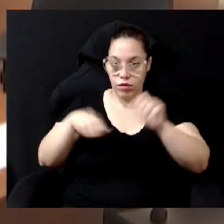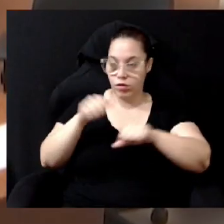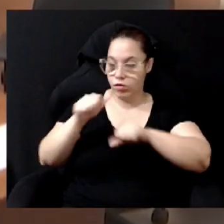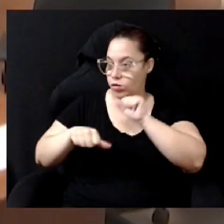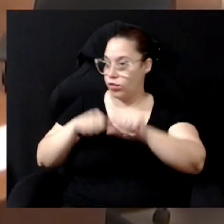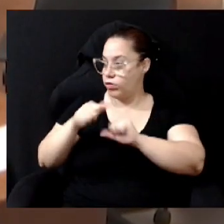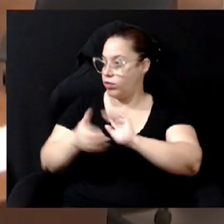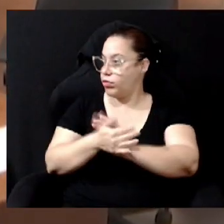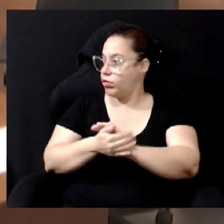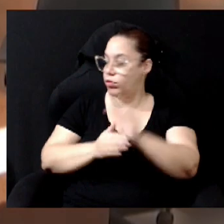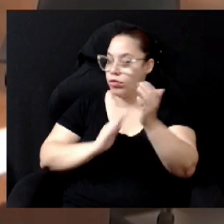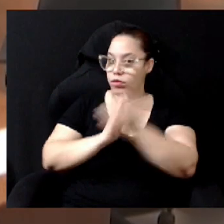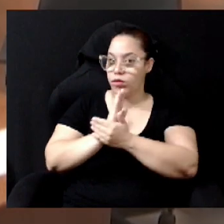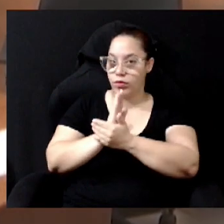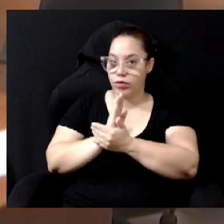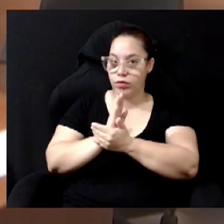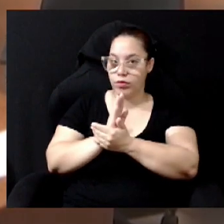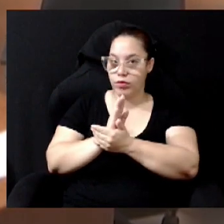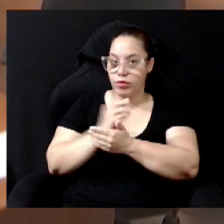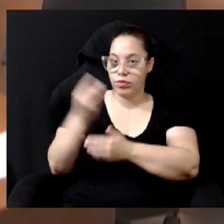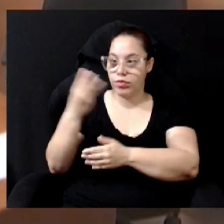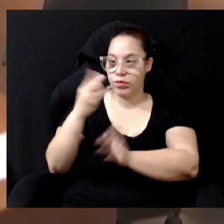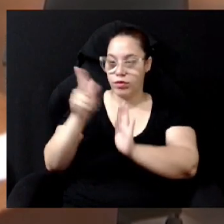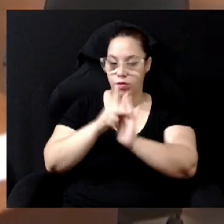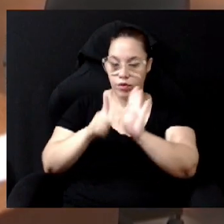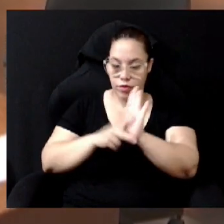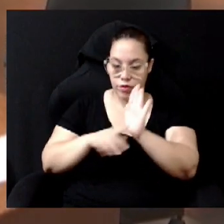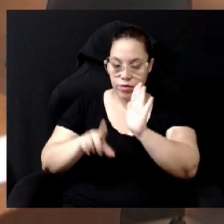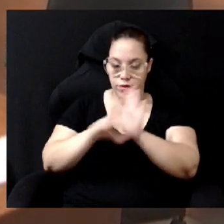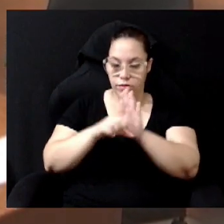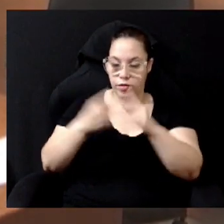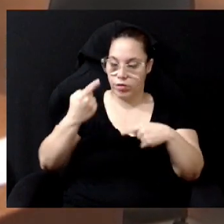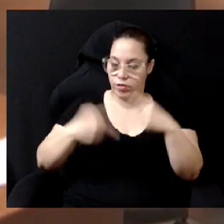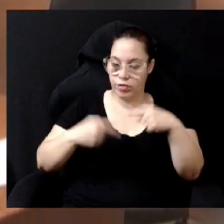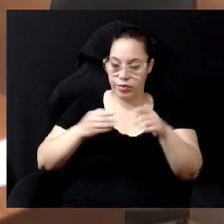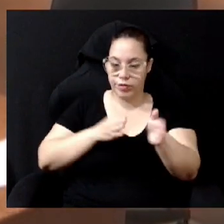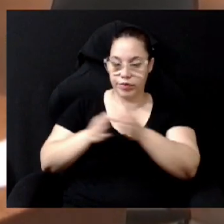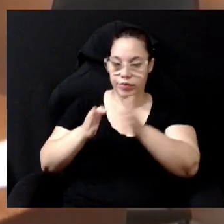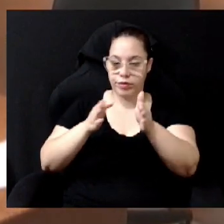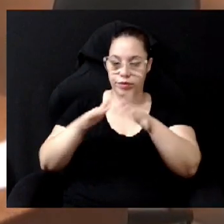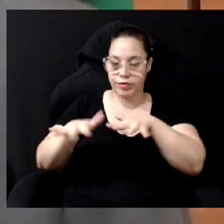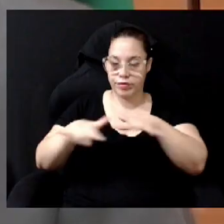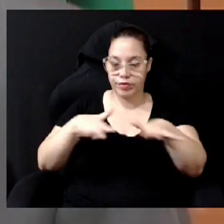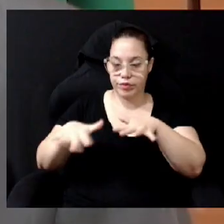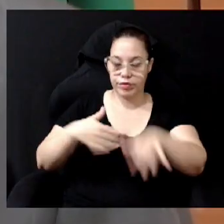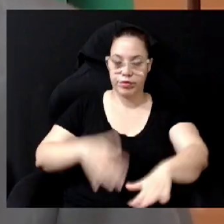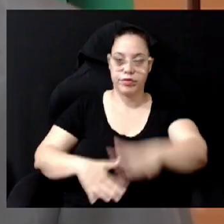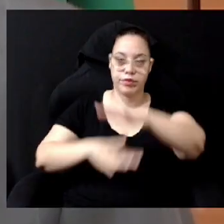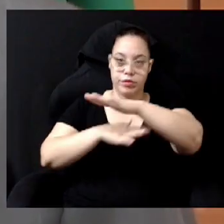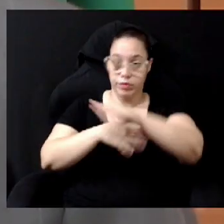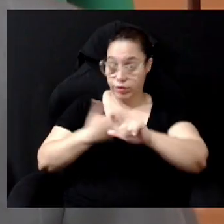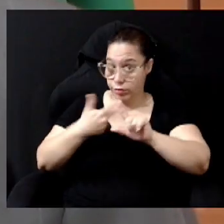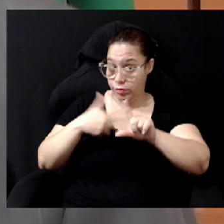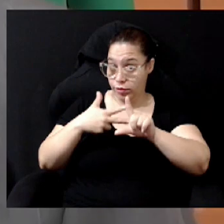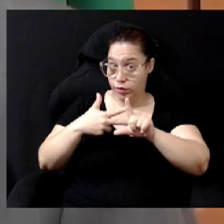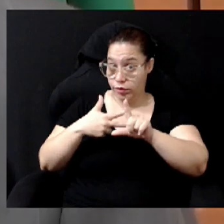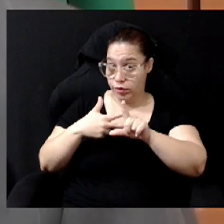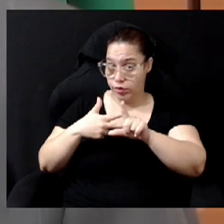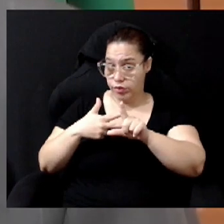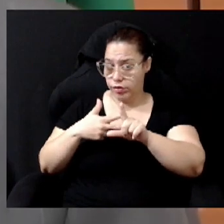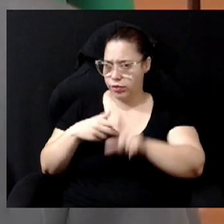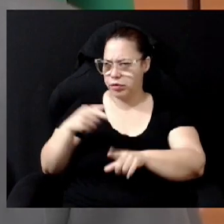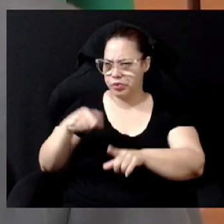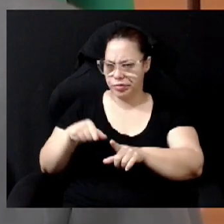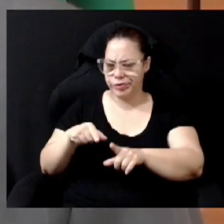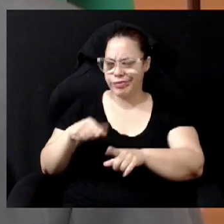parecer favorável, os 3 projetos discutidos seguem em tramitação na Casa Legislativa. Nesse último dia aprovamos aqui